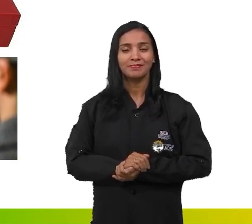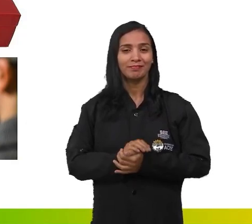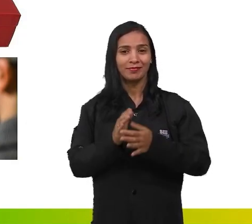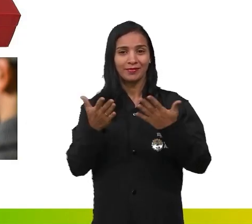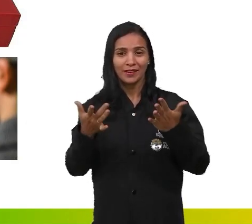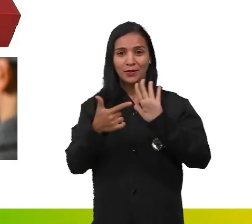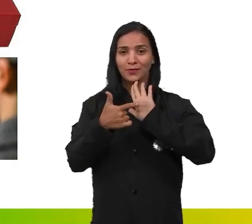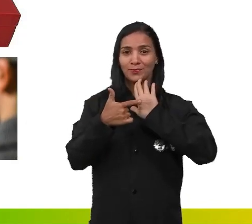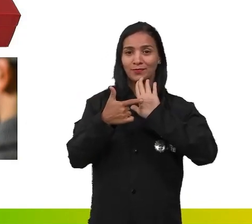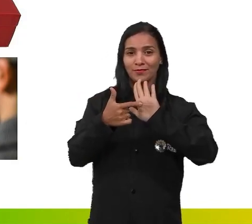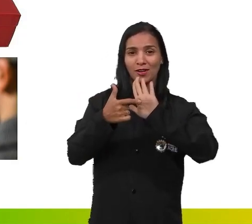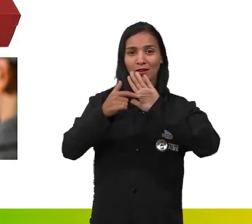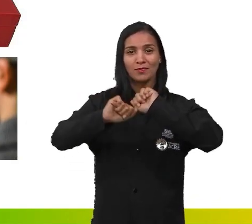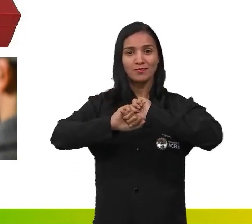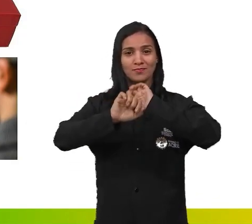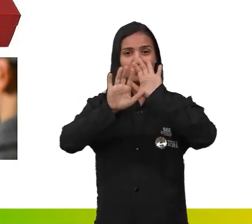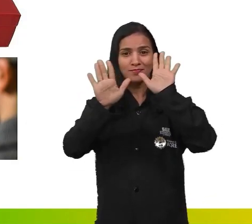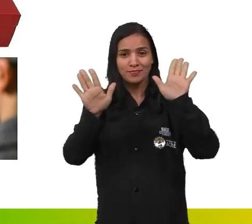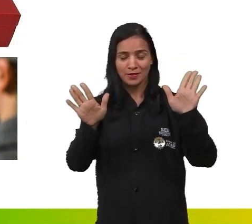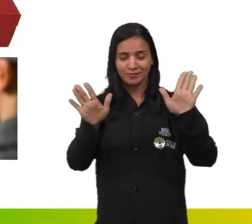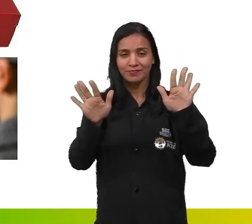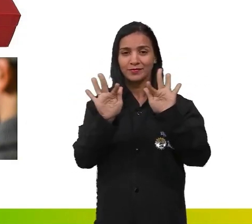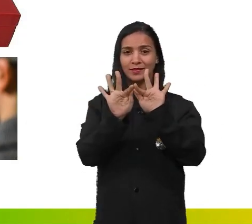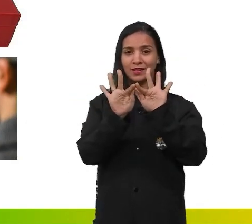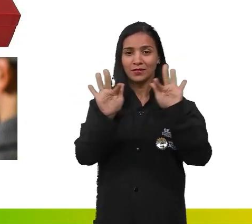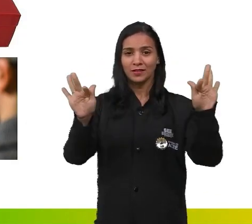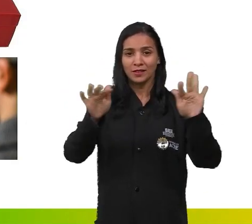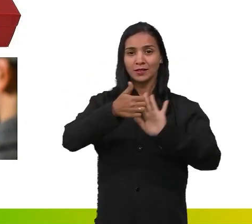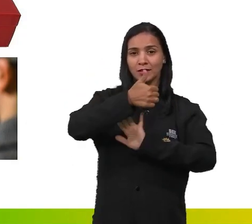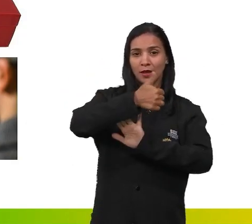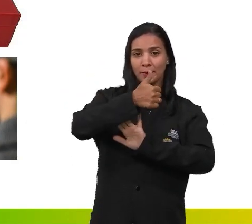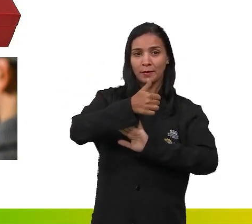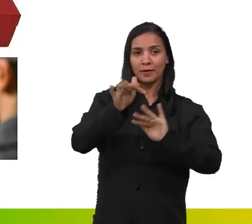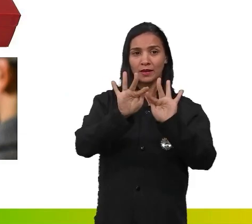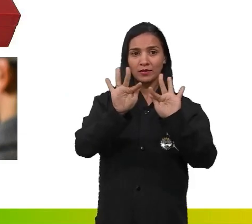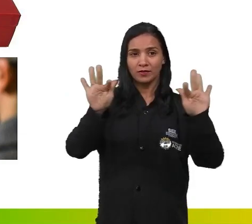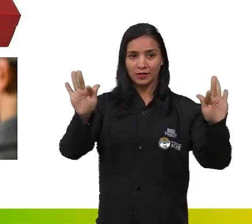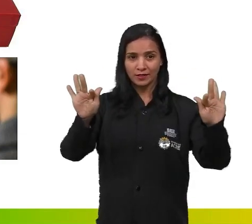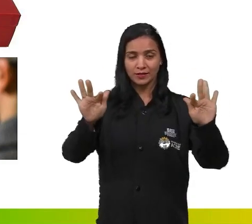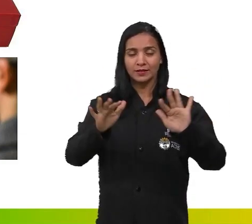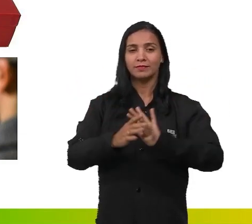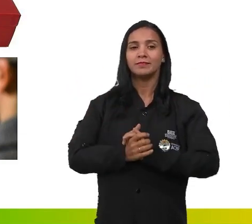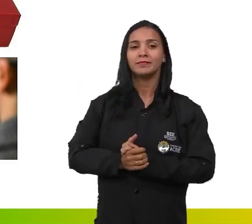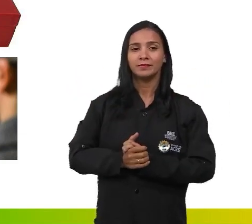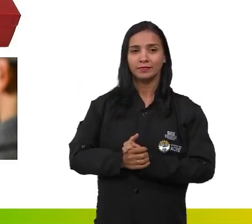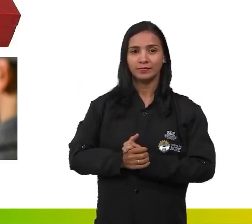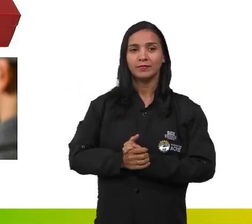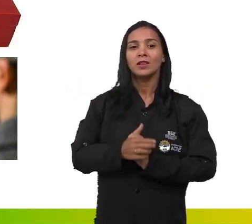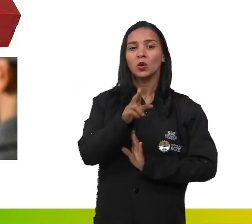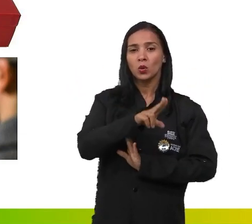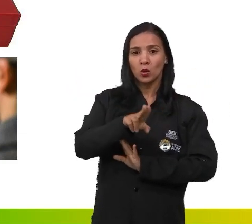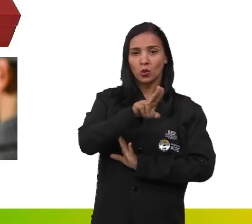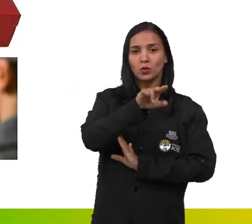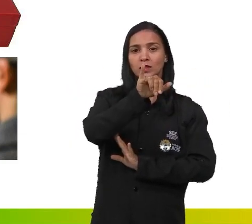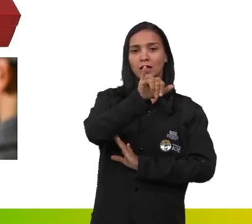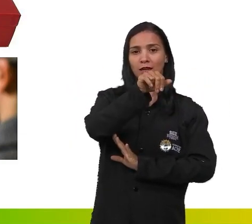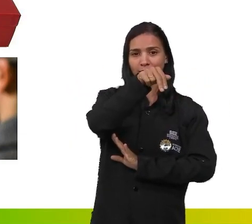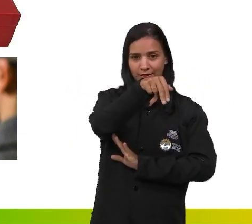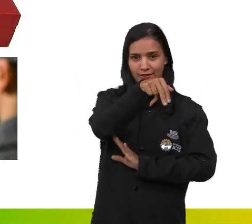Temos aqui, na primeira frase, temos Farmers pick cherries in